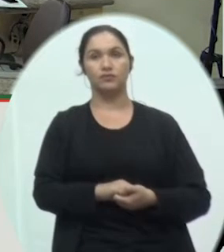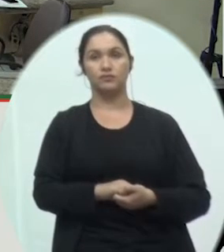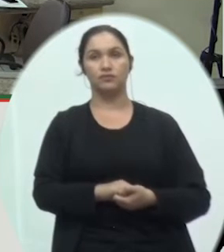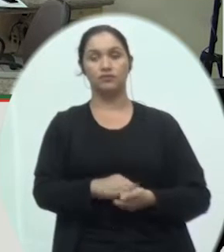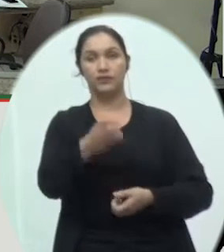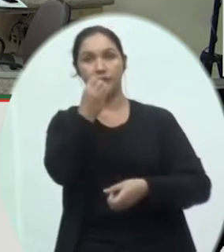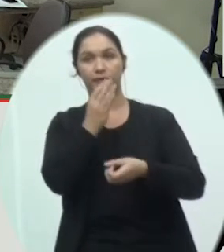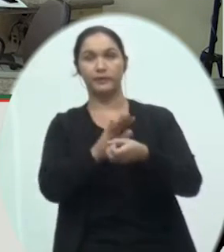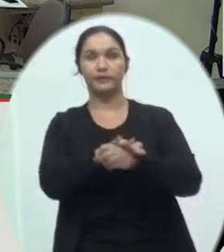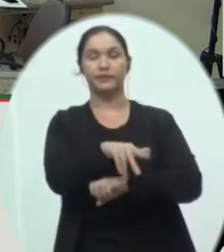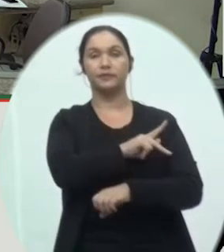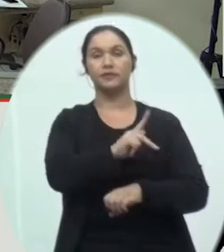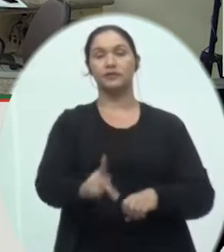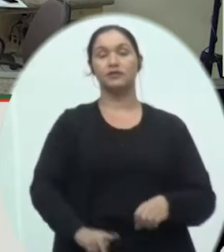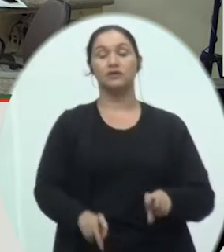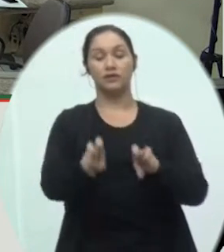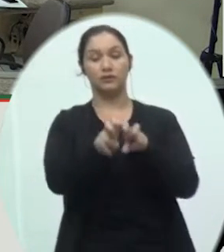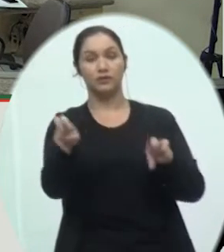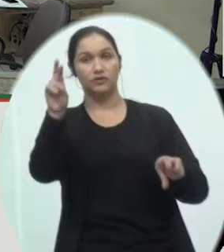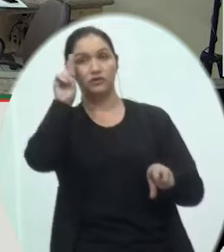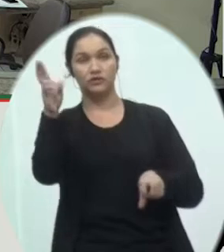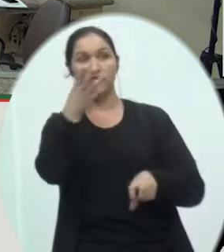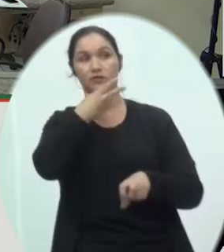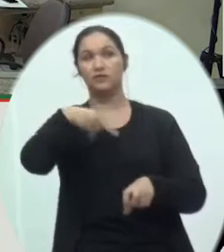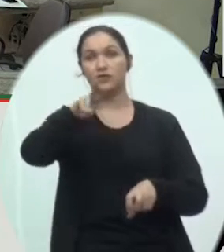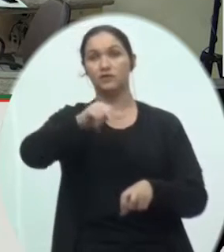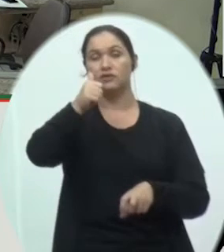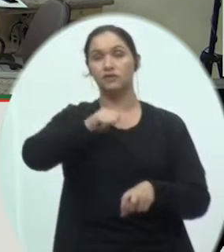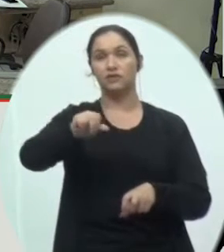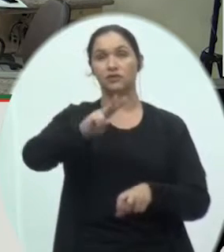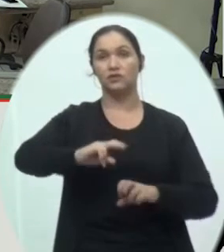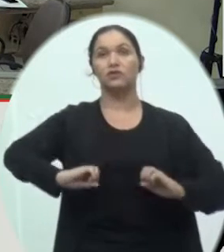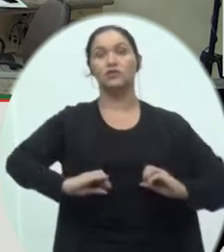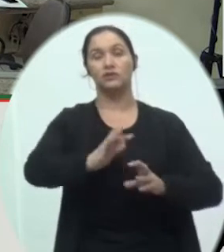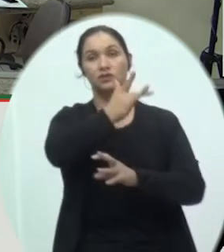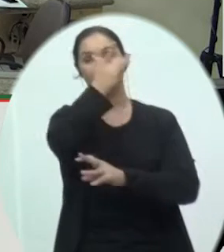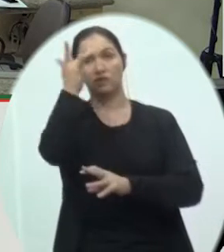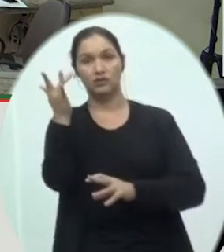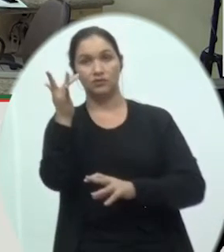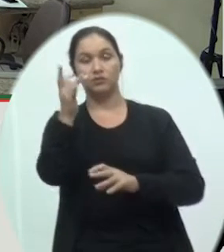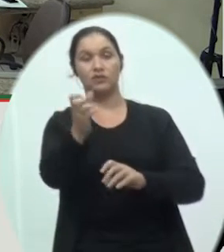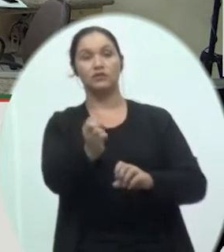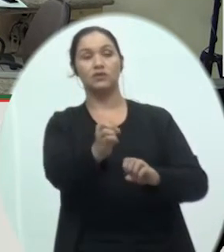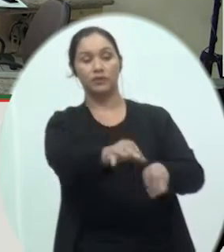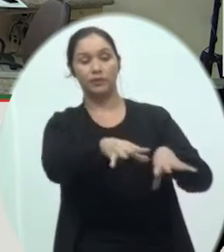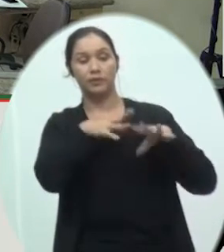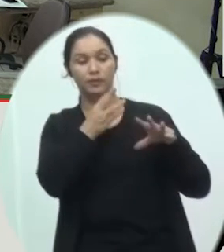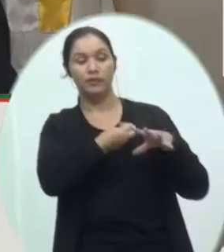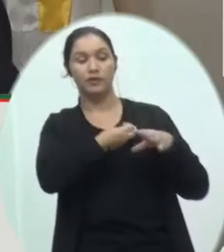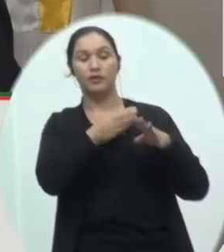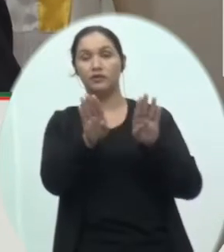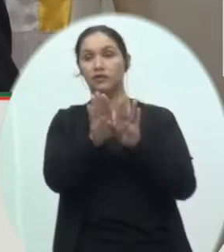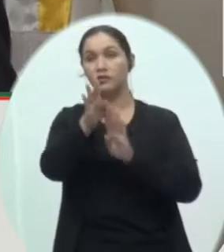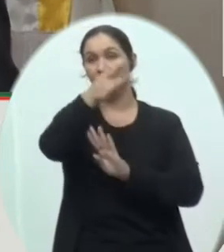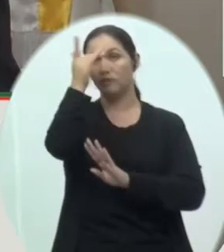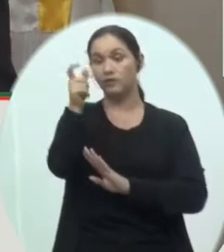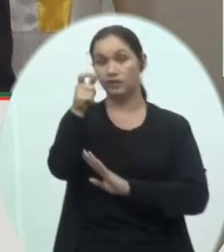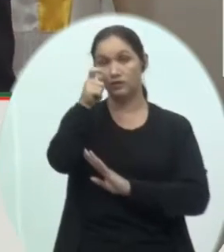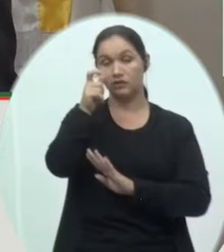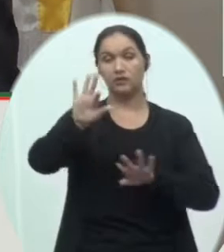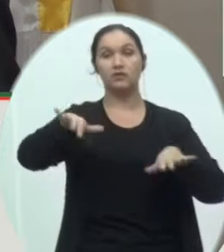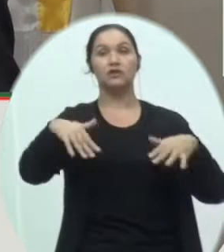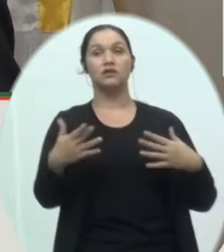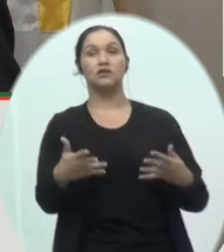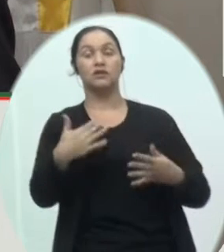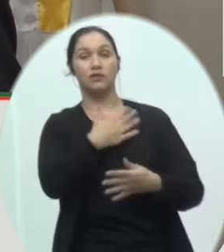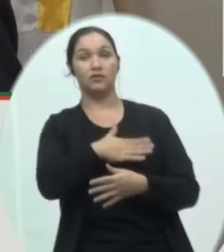Boa noite, senhor presidente, membros da mesa, vereadores, vereadoras, público presente, público que nos assiste. De antemão, eu gostaria de agradecer a